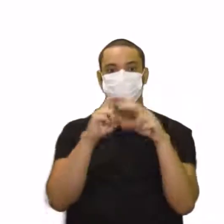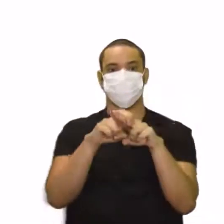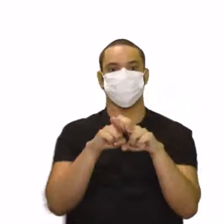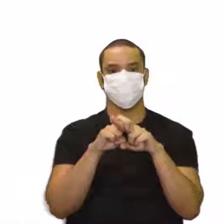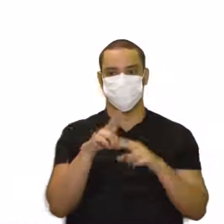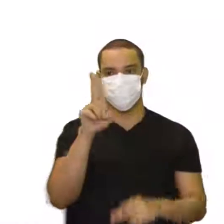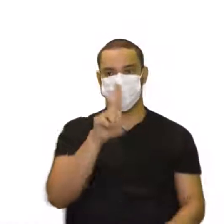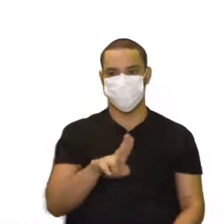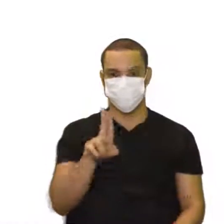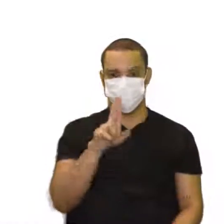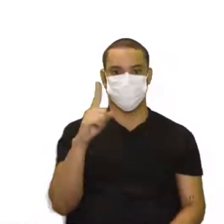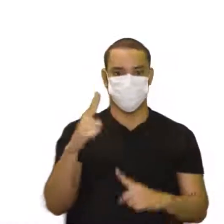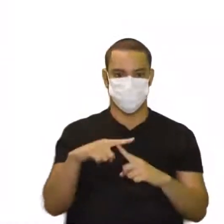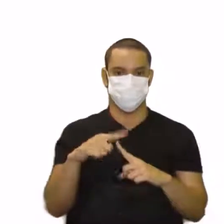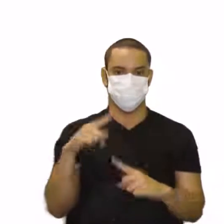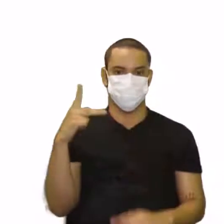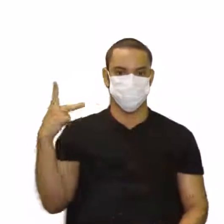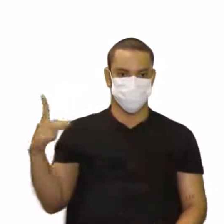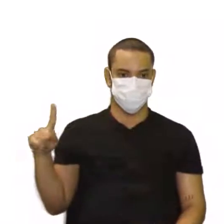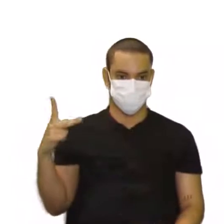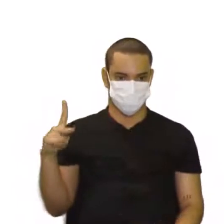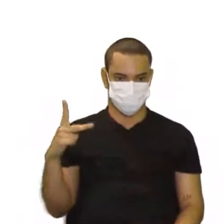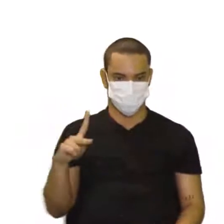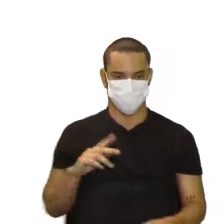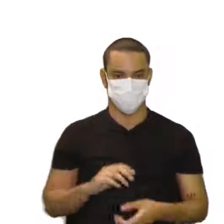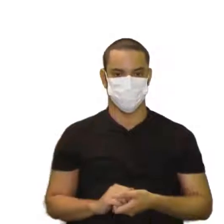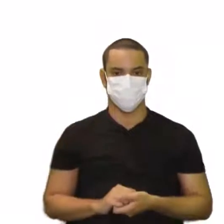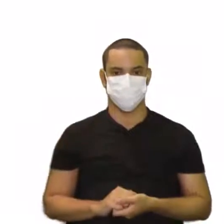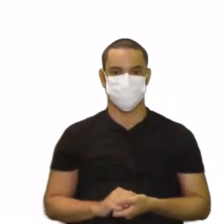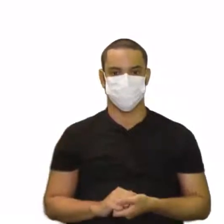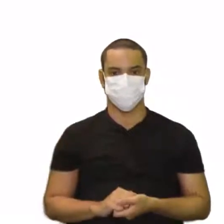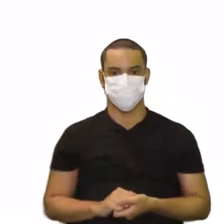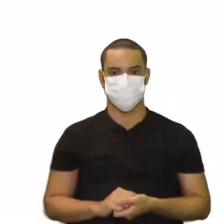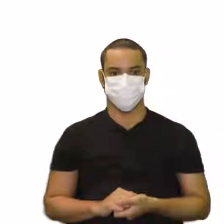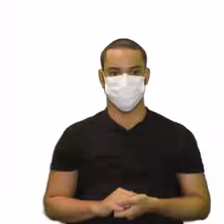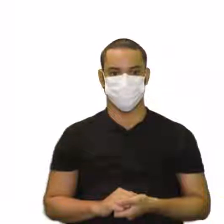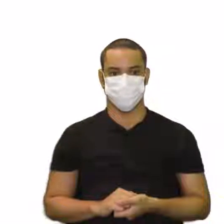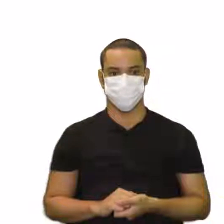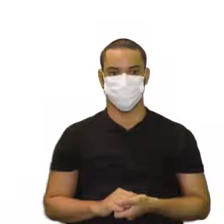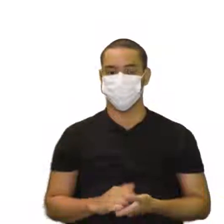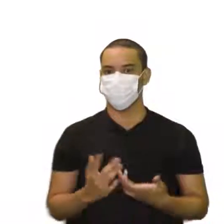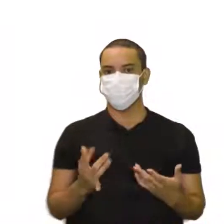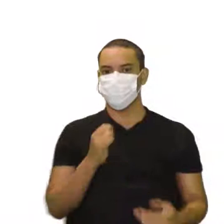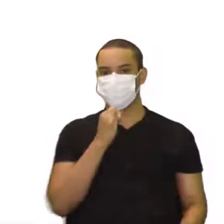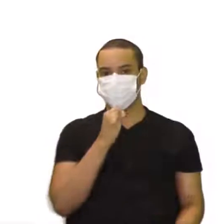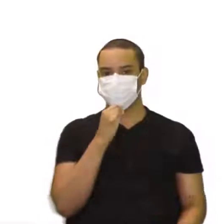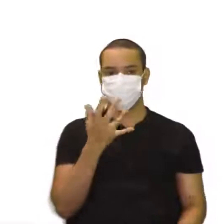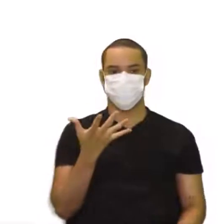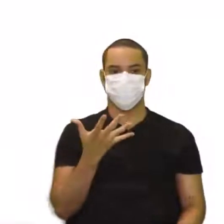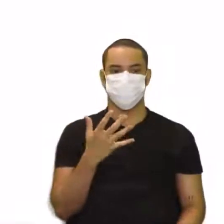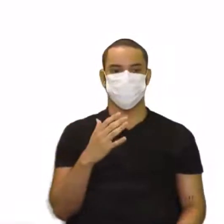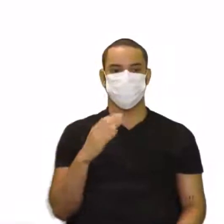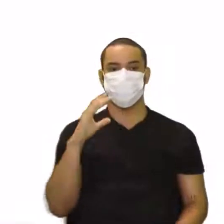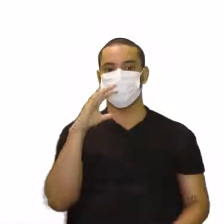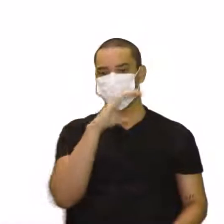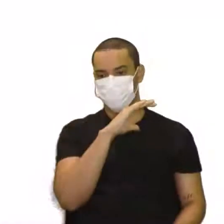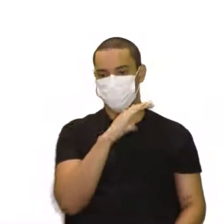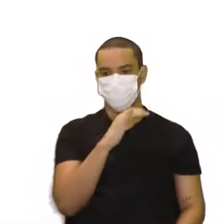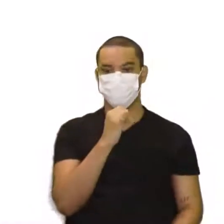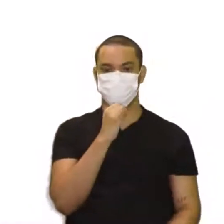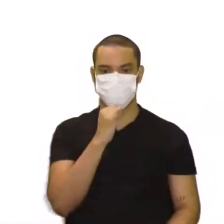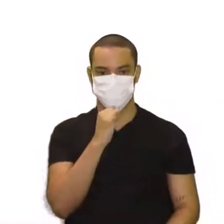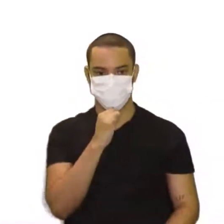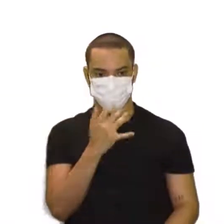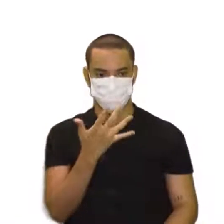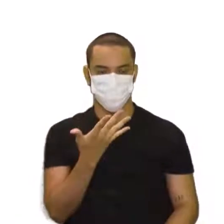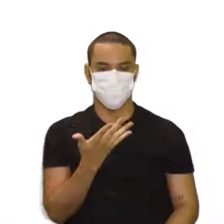de dispositivo, por exemplo, vou colocar nessa palavra, em correntes como aquecedores, né? Por exemplo, em